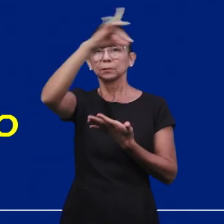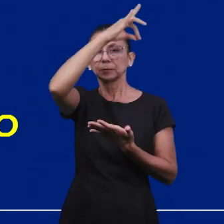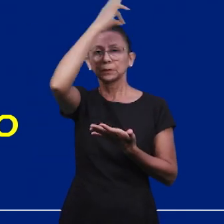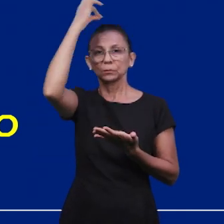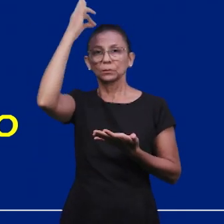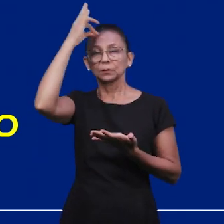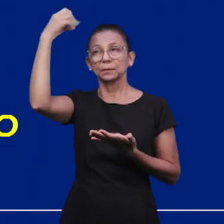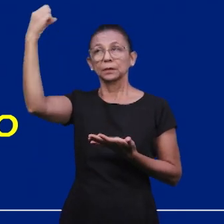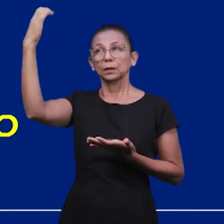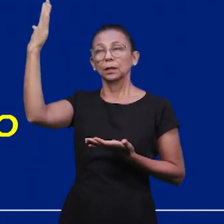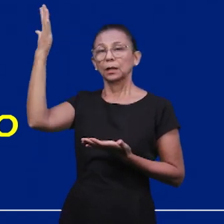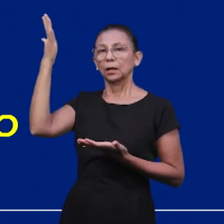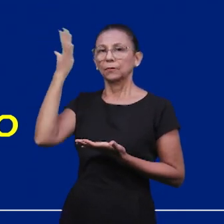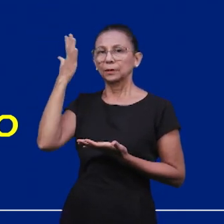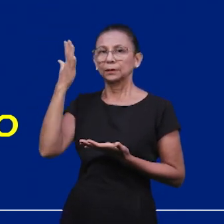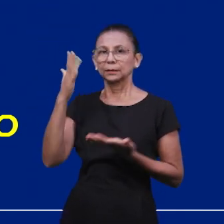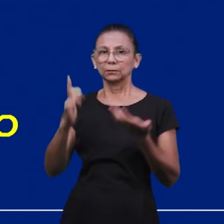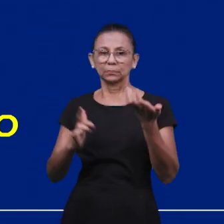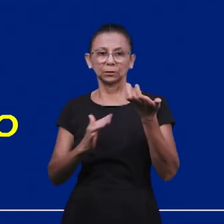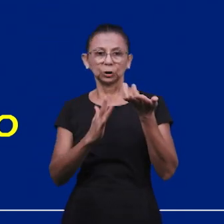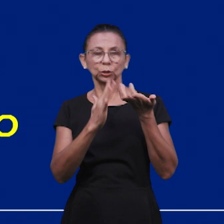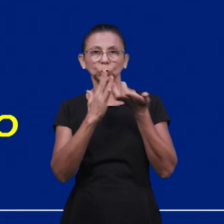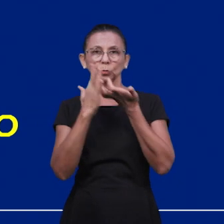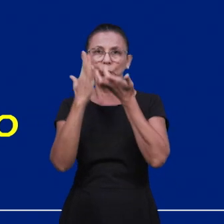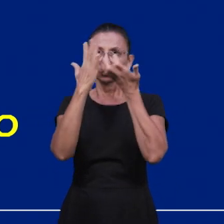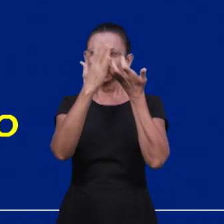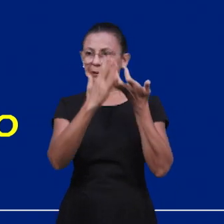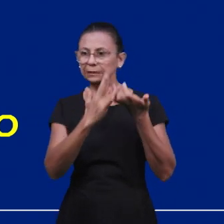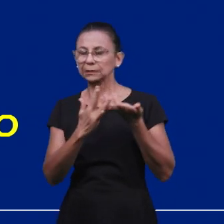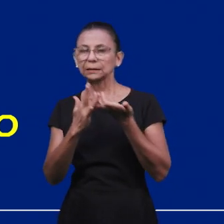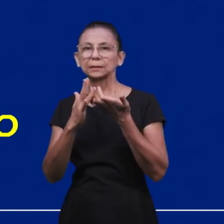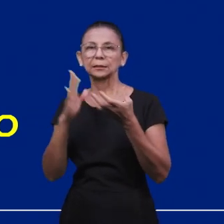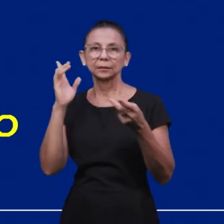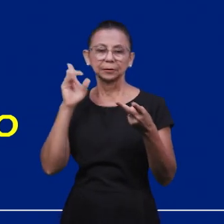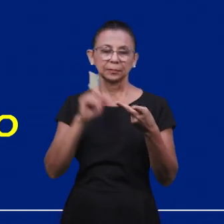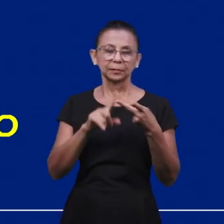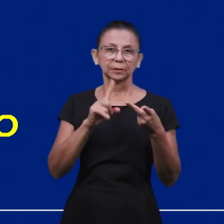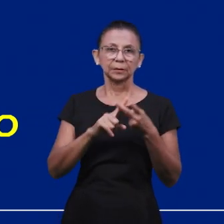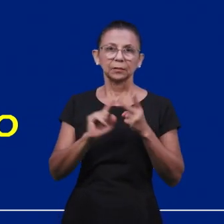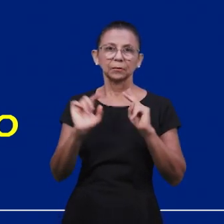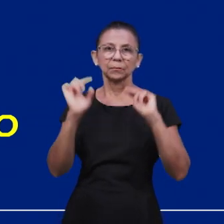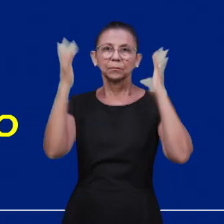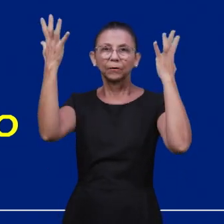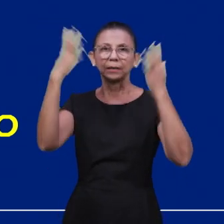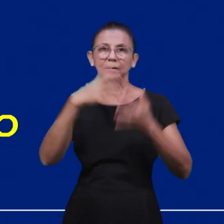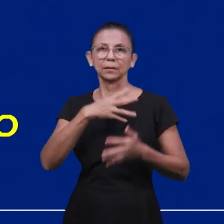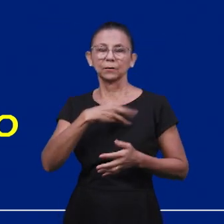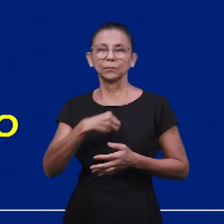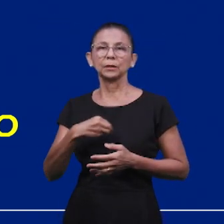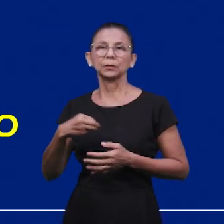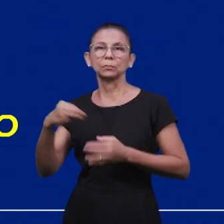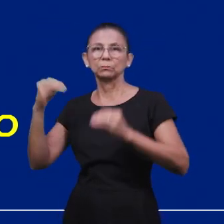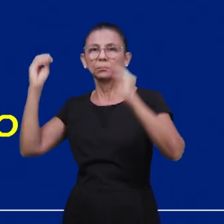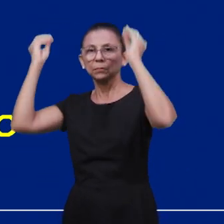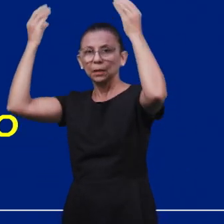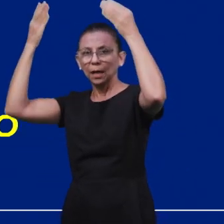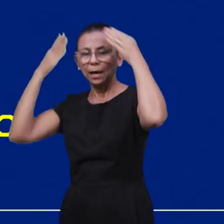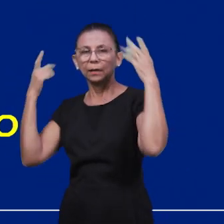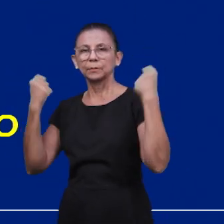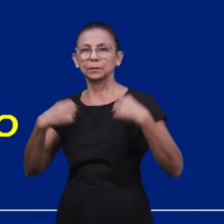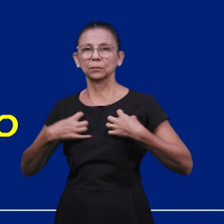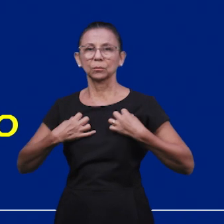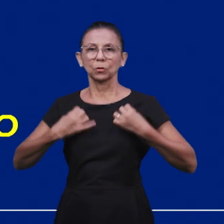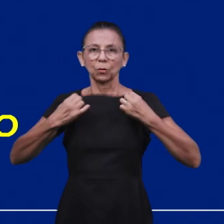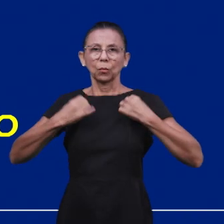Espírito Santo, para ter luz, que é a revelação. B, a festa do filho do rei, os